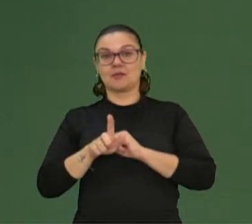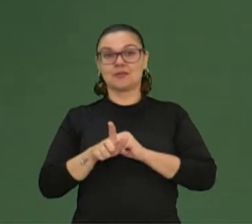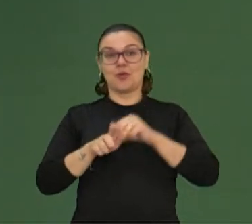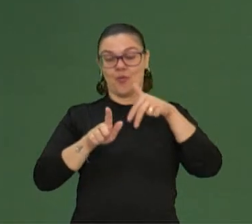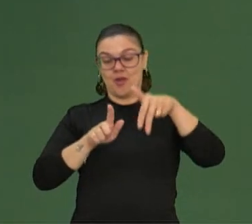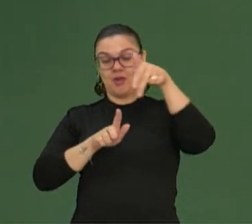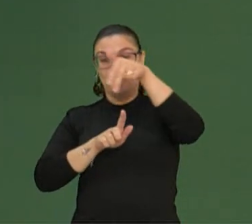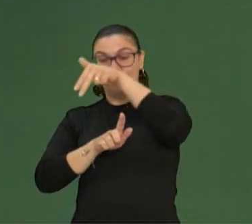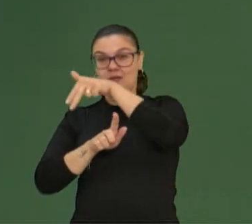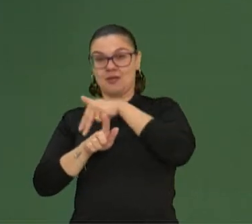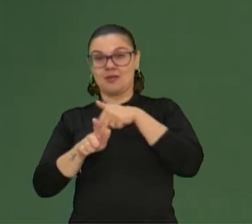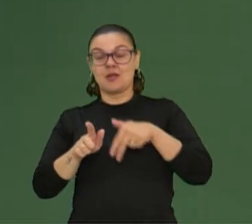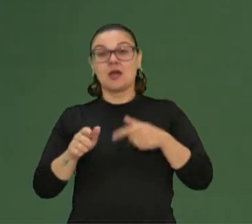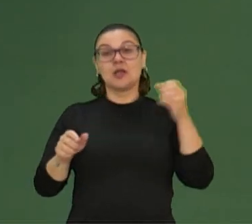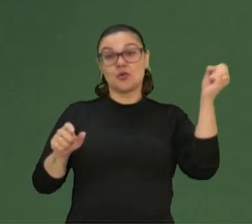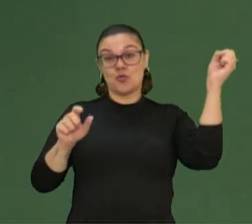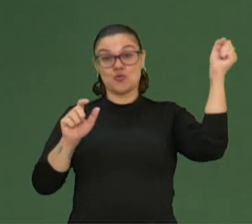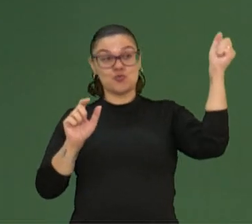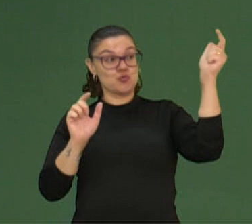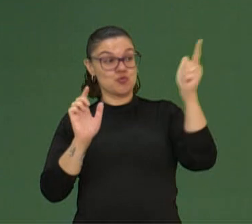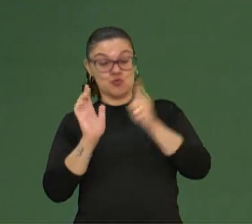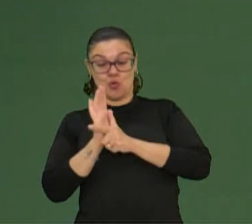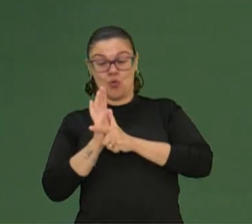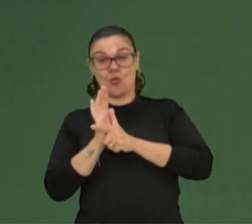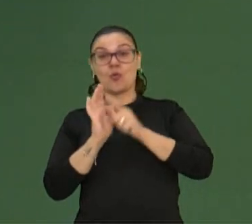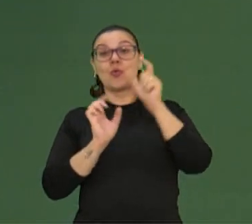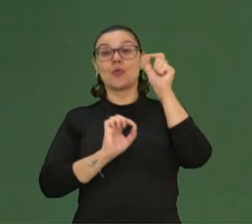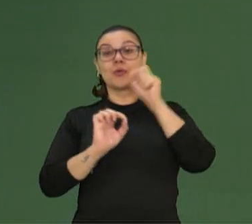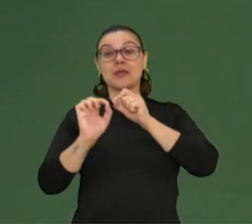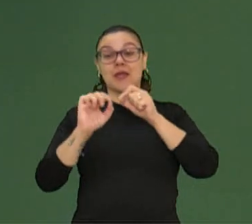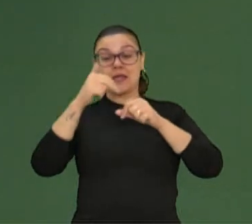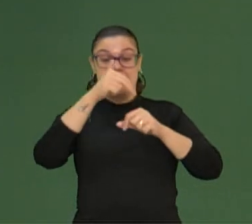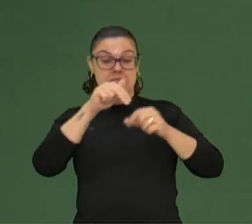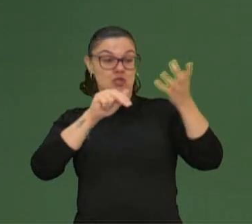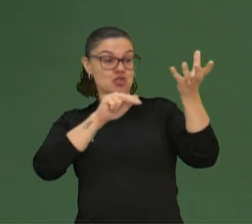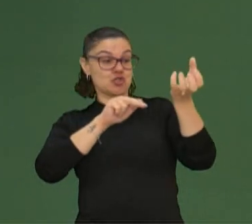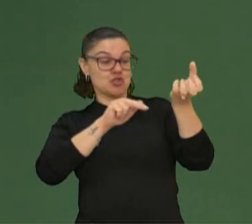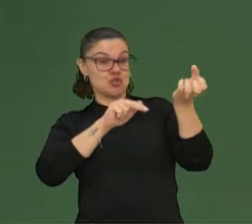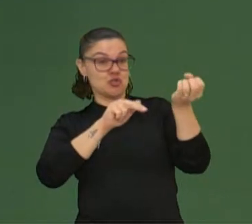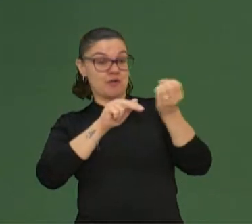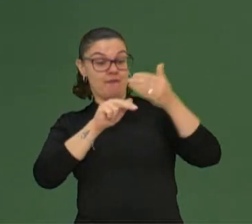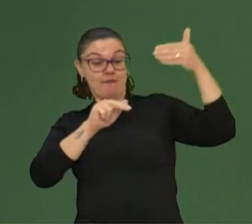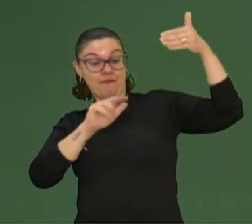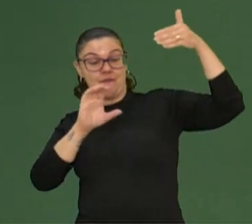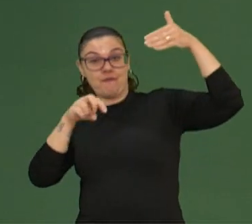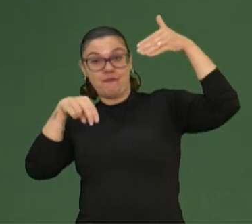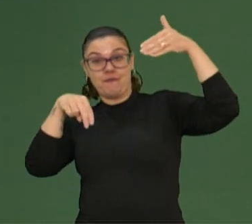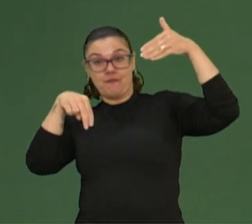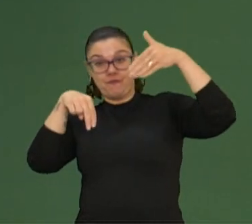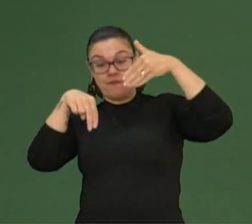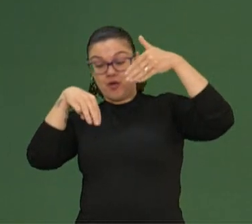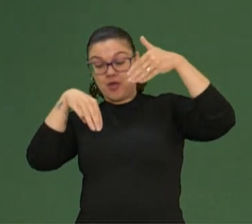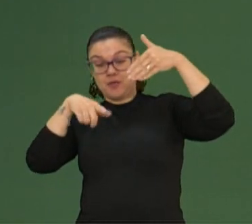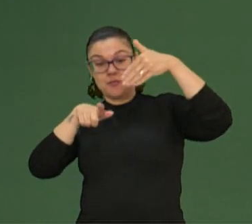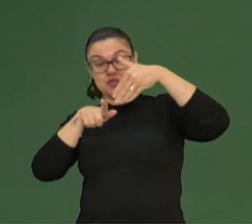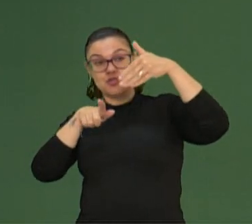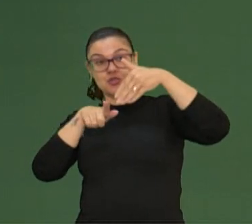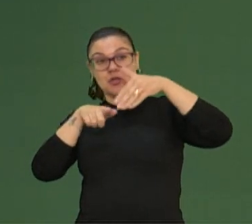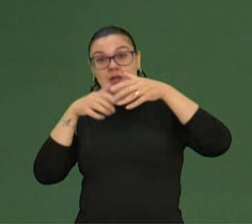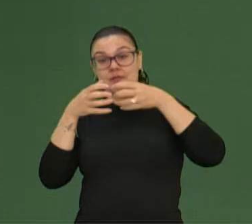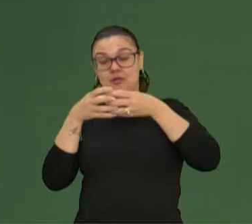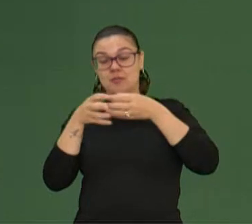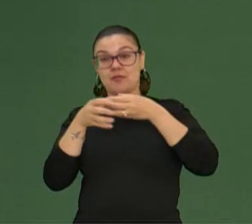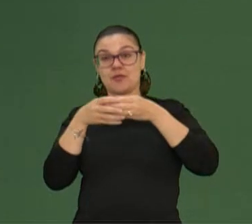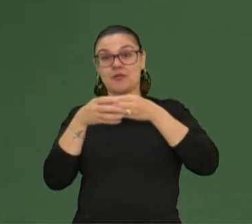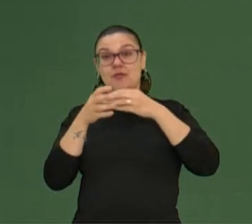luz bate ali, os nitrogênios, eles polarizam a luz em direção ao magnésio, excita o magnésio começa a vibrar, vibrar,